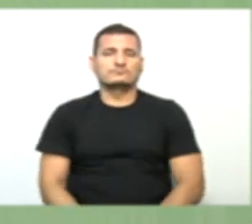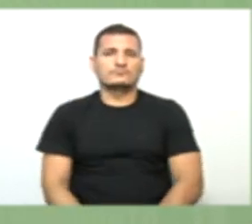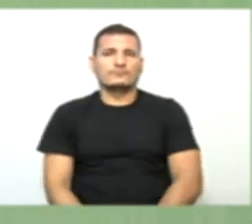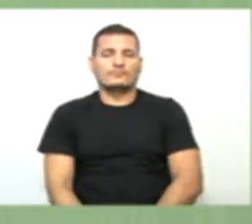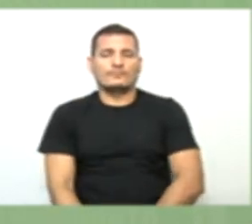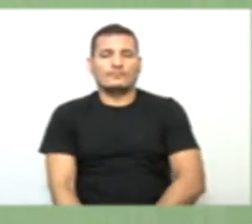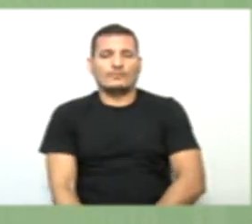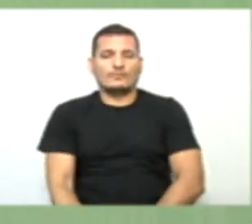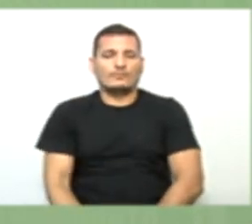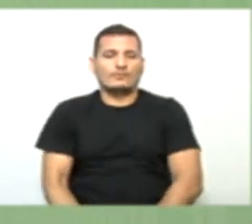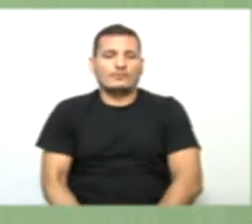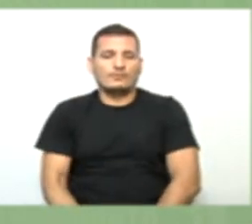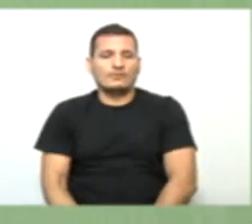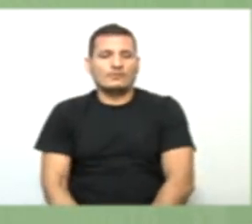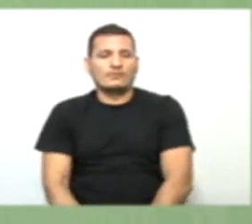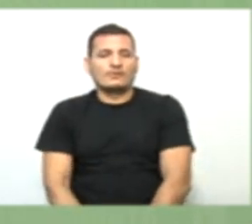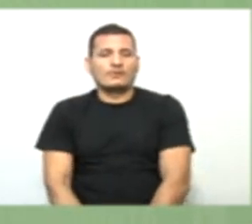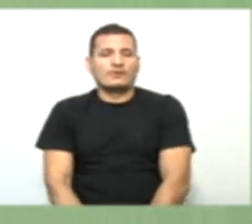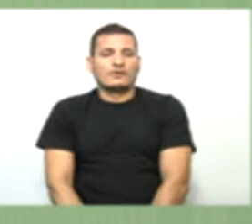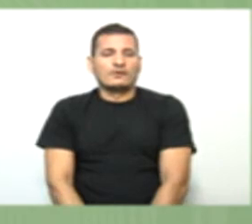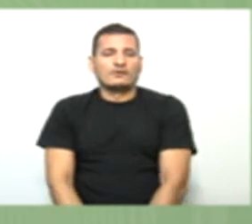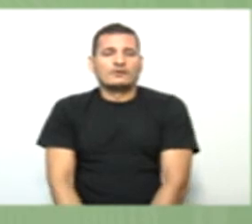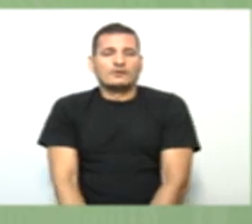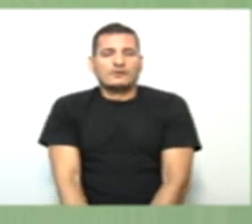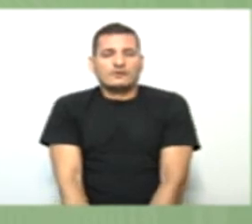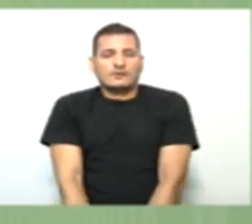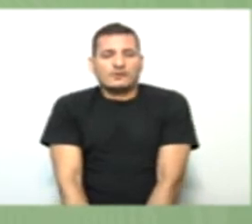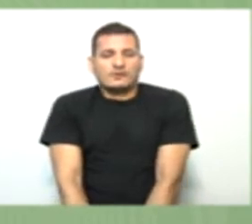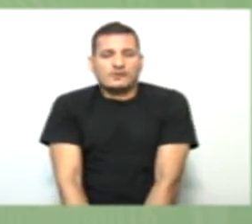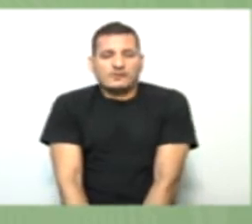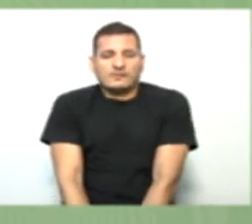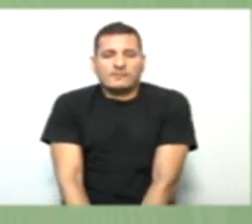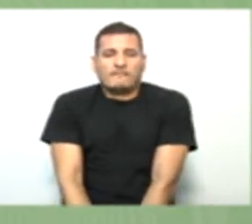Def fat de n.